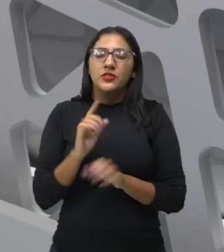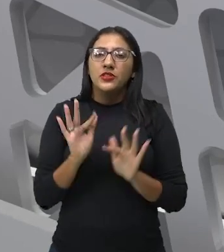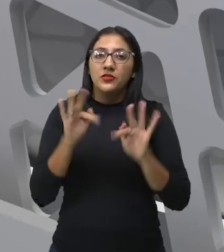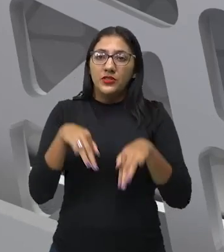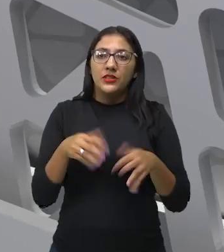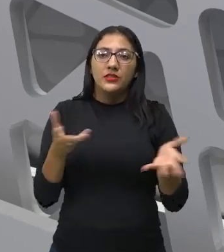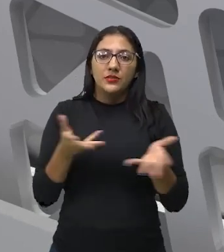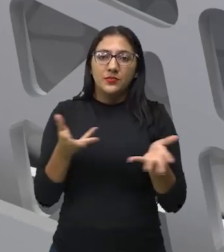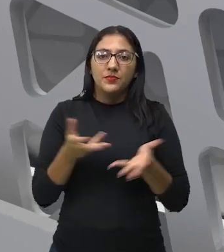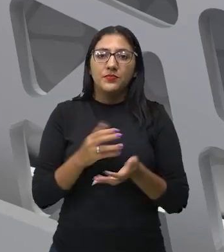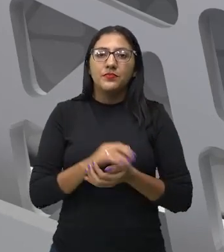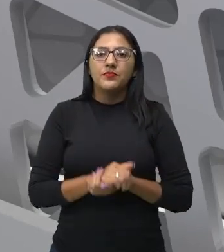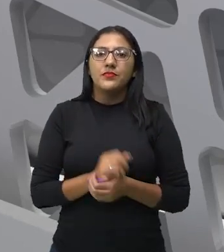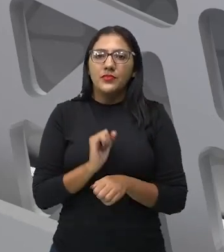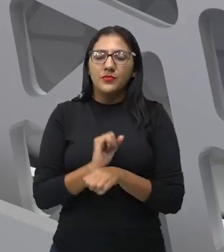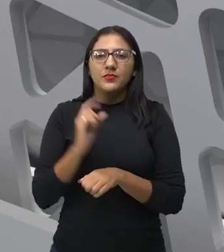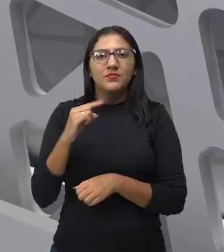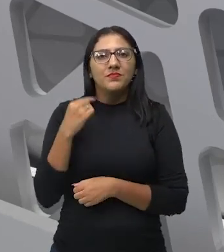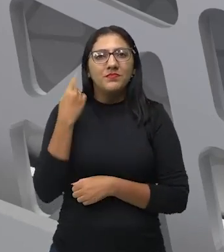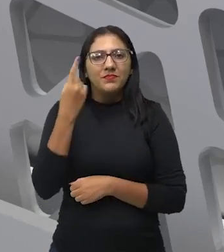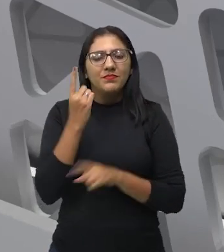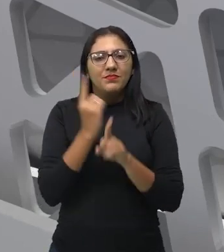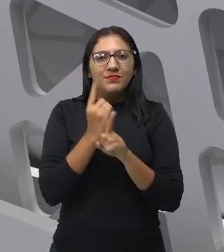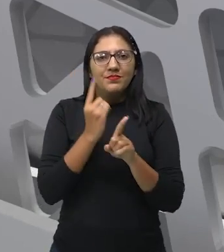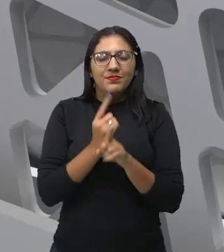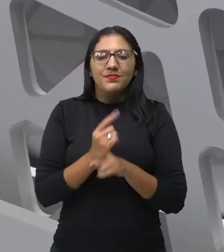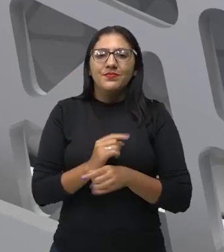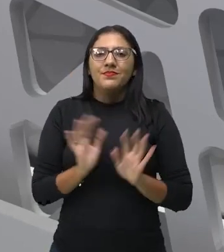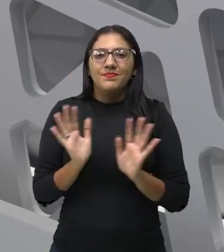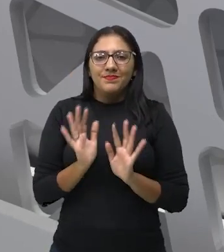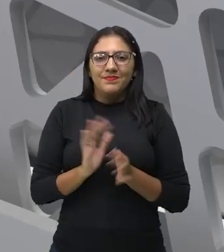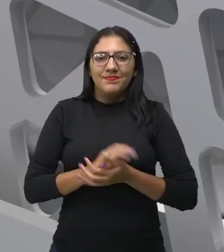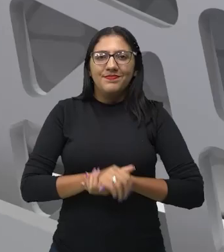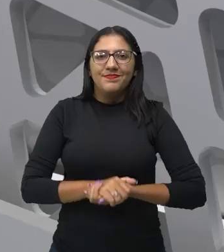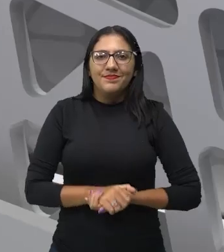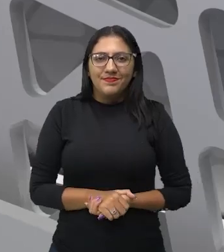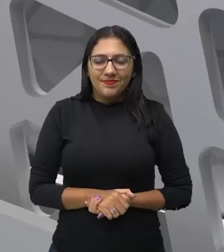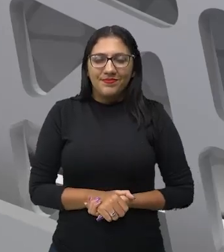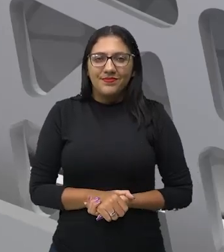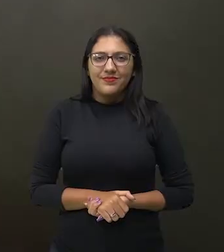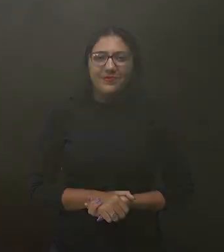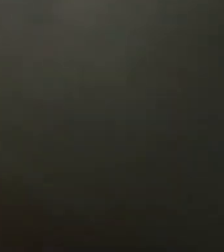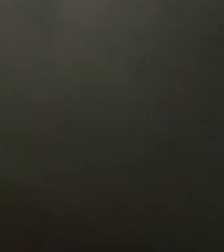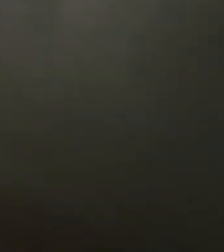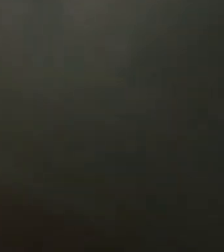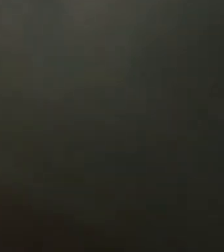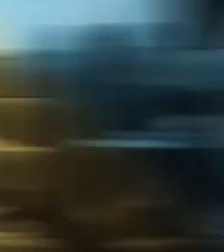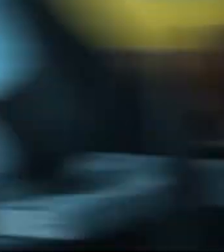finaliza a nossa aula e aguardo vocês aí para a nossa próxima aula, tá legal? Tchau, pessoal!